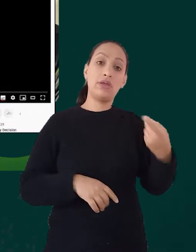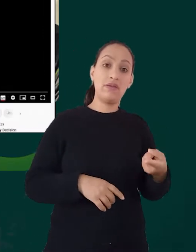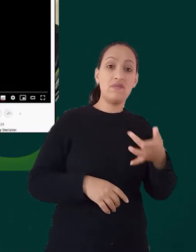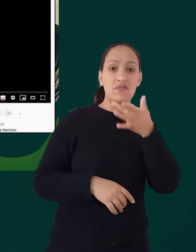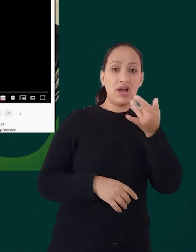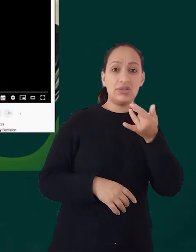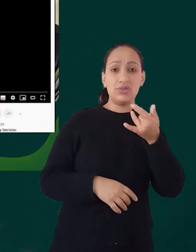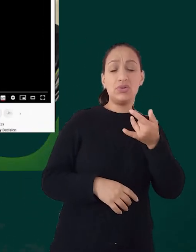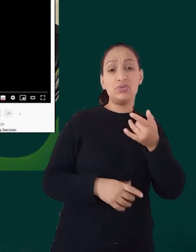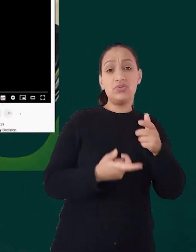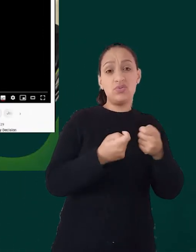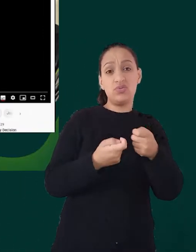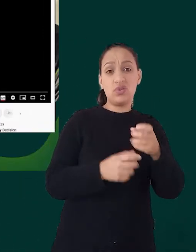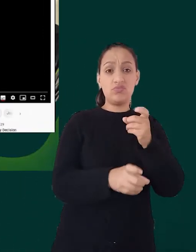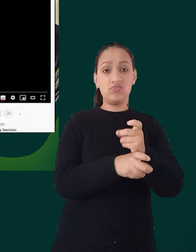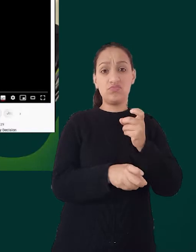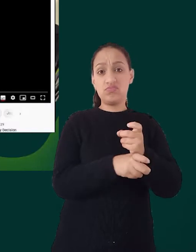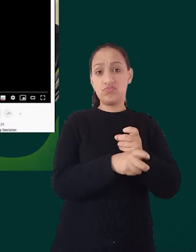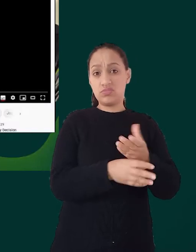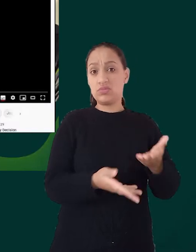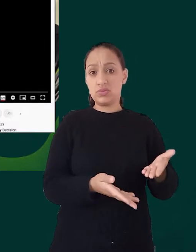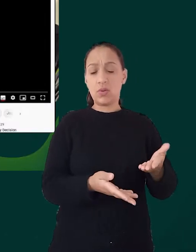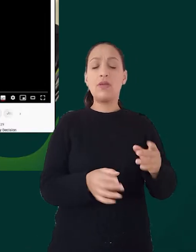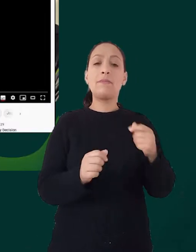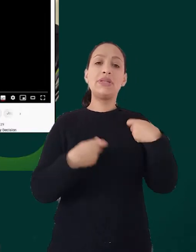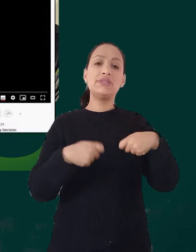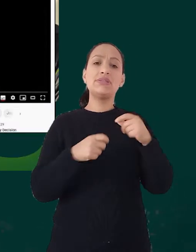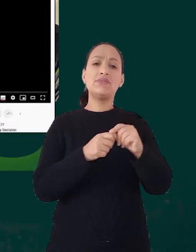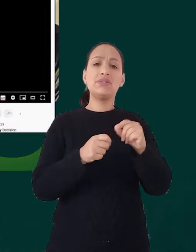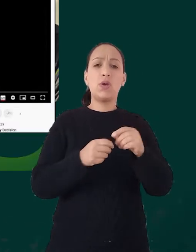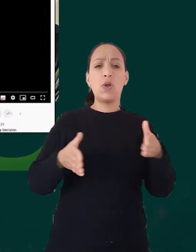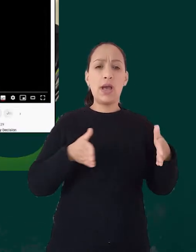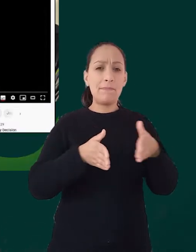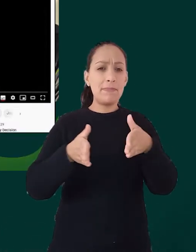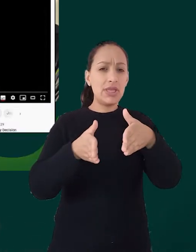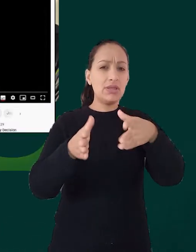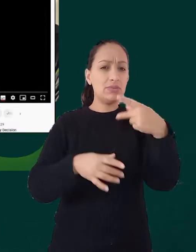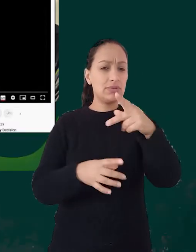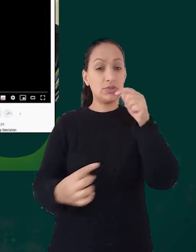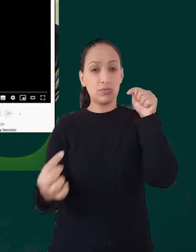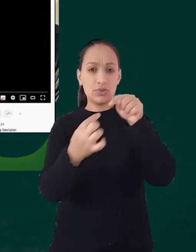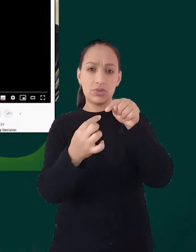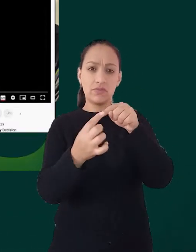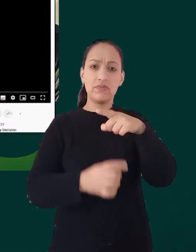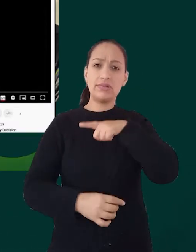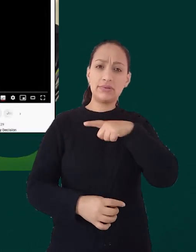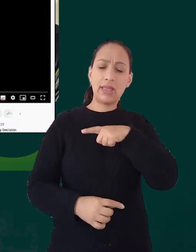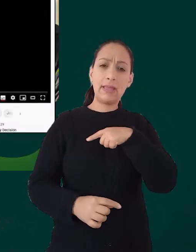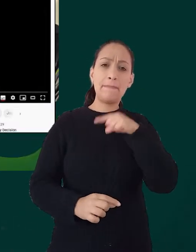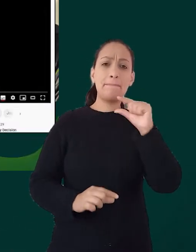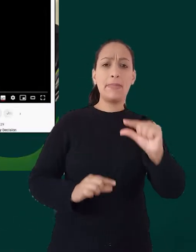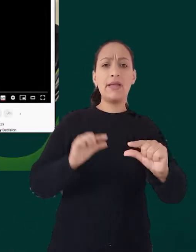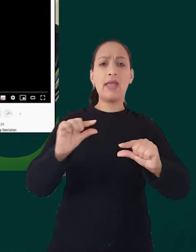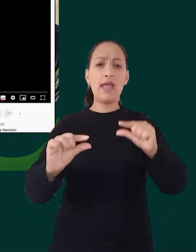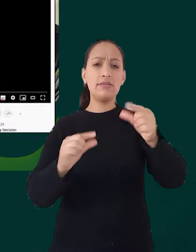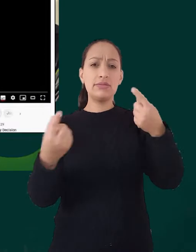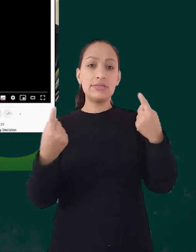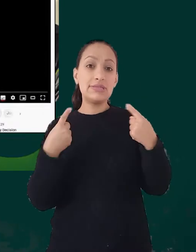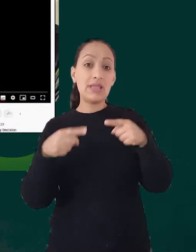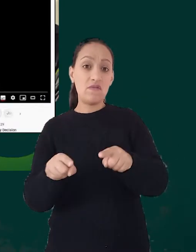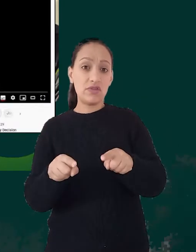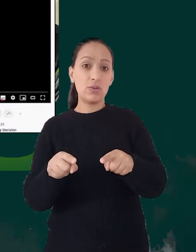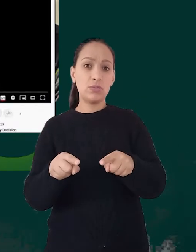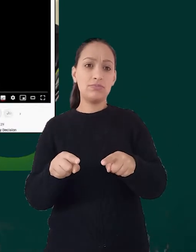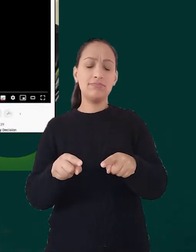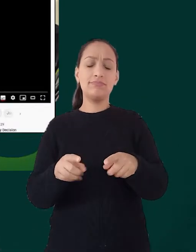tu precisa fazer com que o caminho desse objetivo ele tenha pequenos desafios, que não que